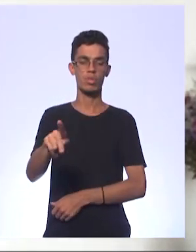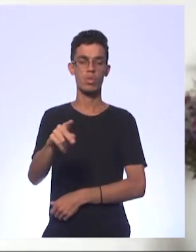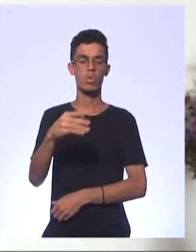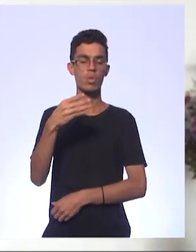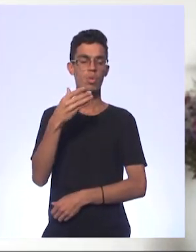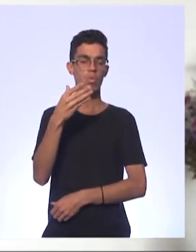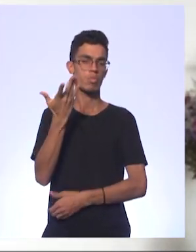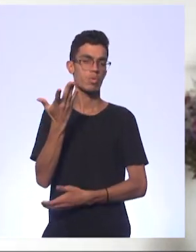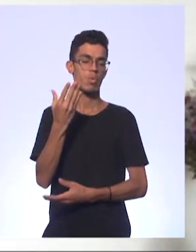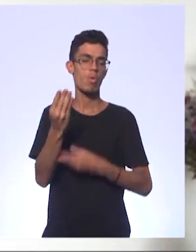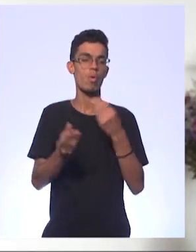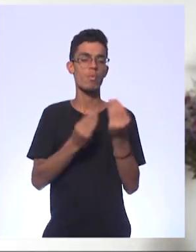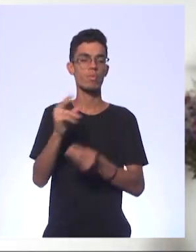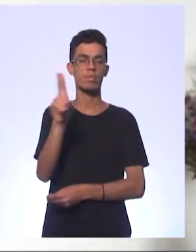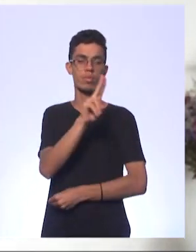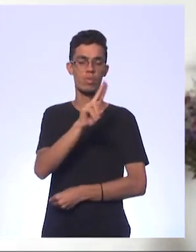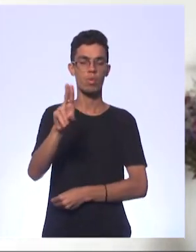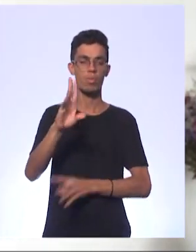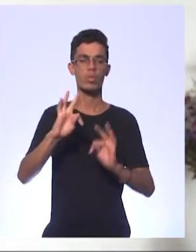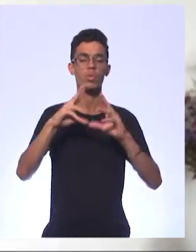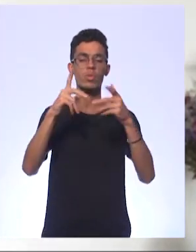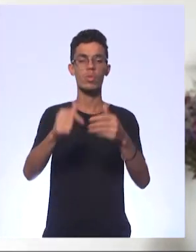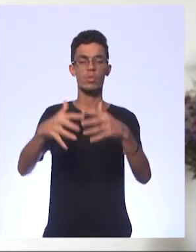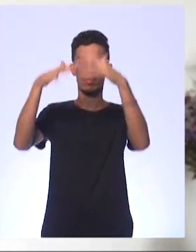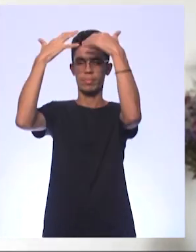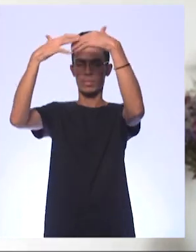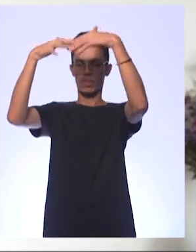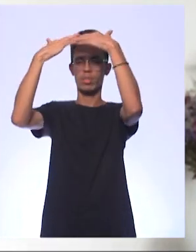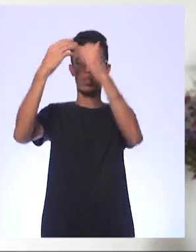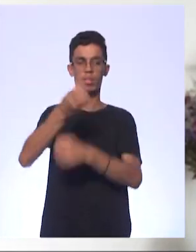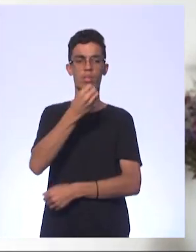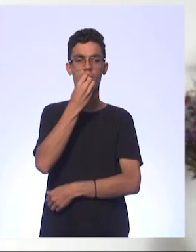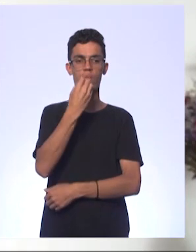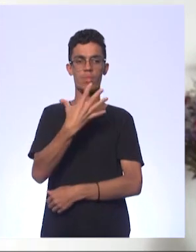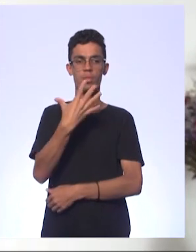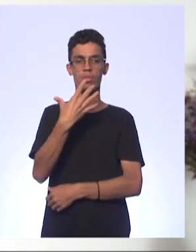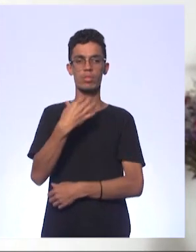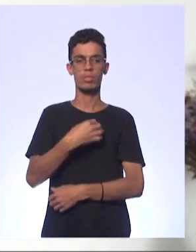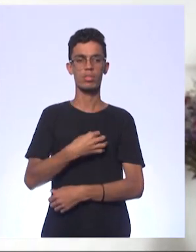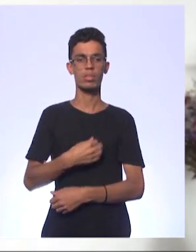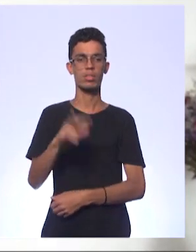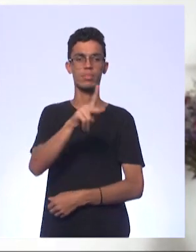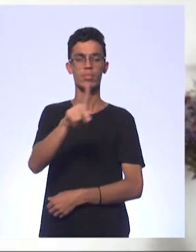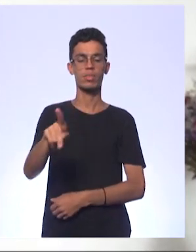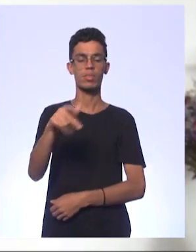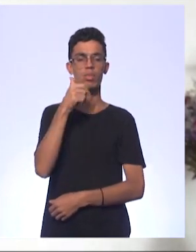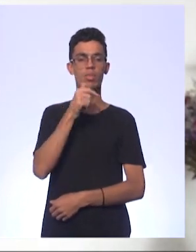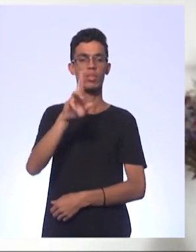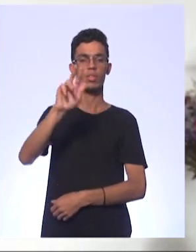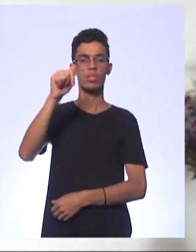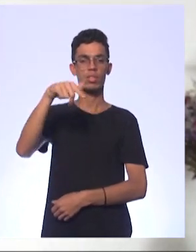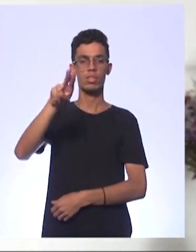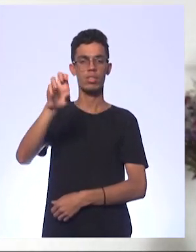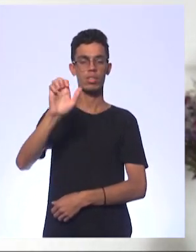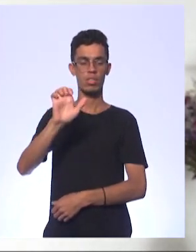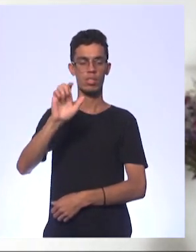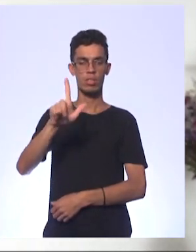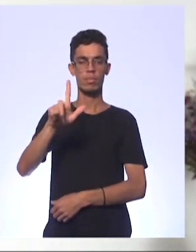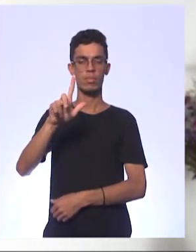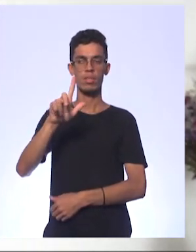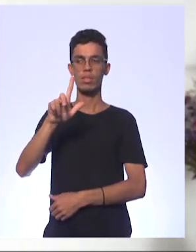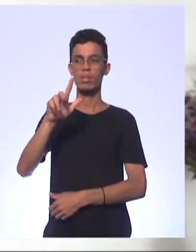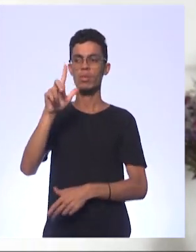todo mundo, comentando que é uma ótima reflexão, uma boa reflexão. A professora Raquel, que é leitura